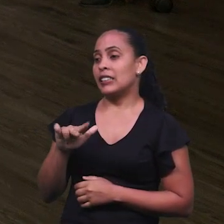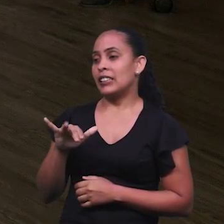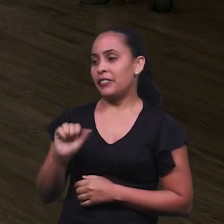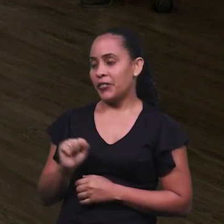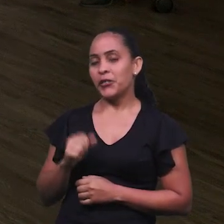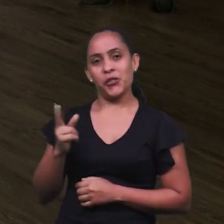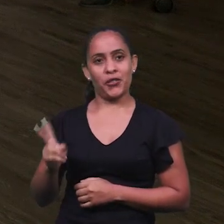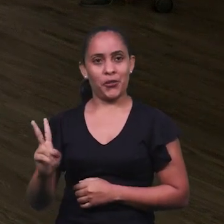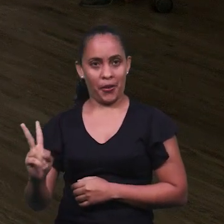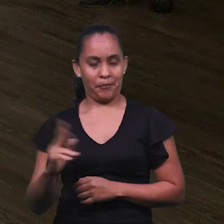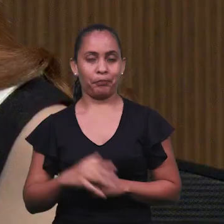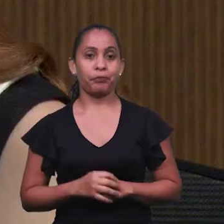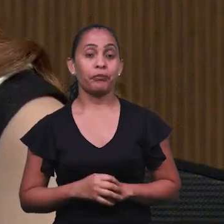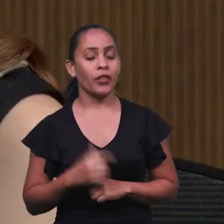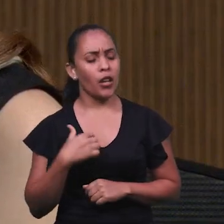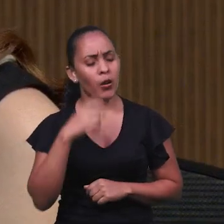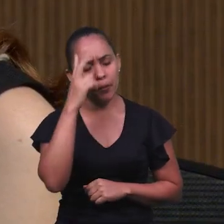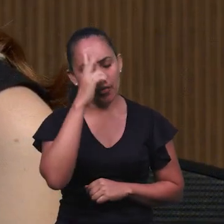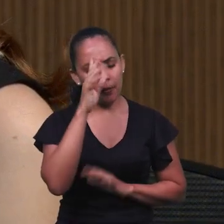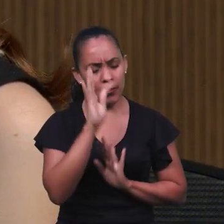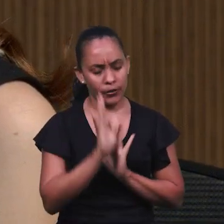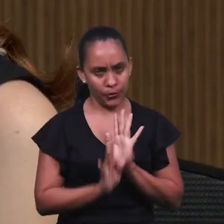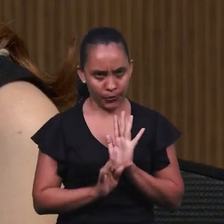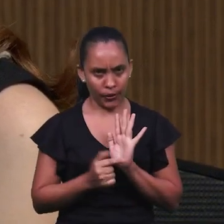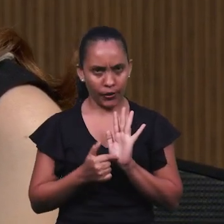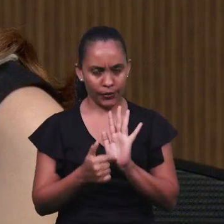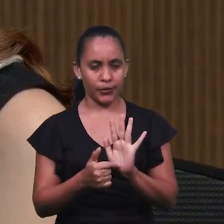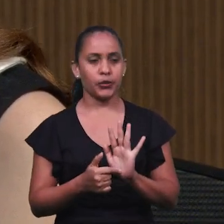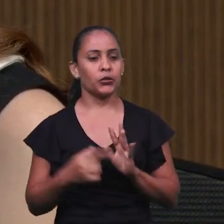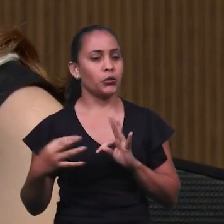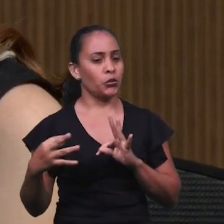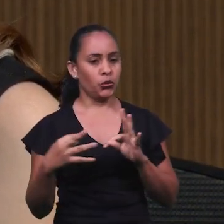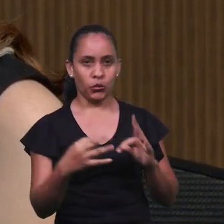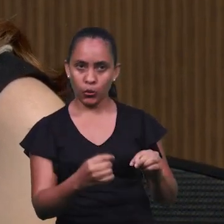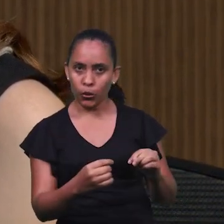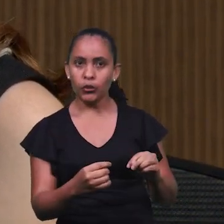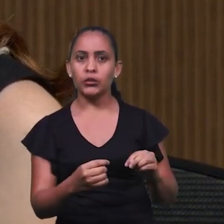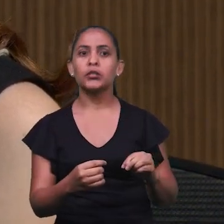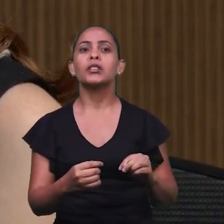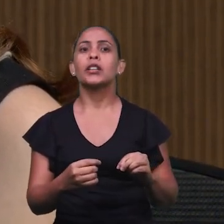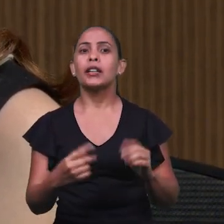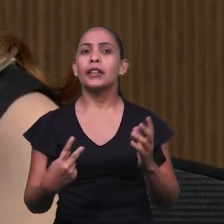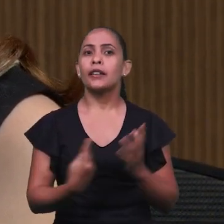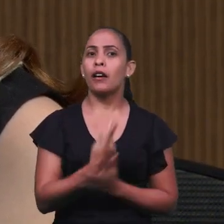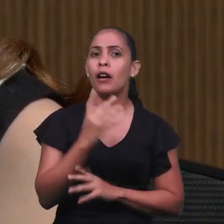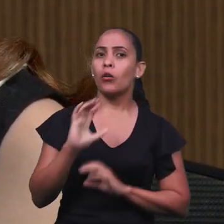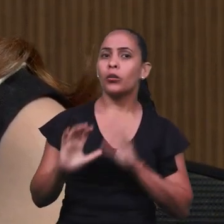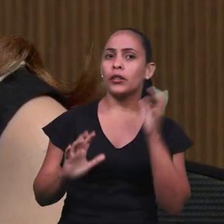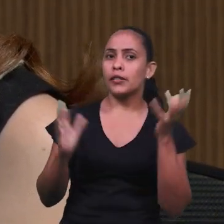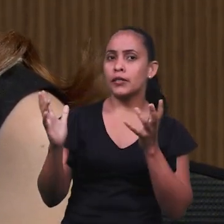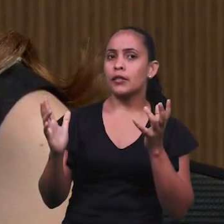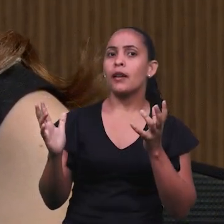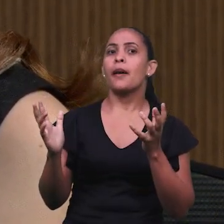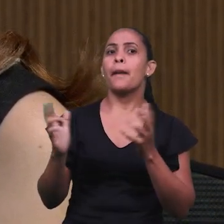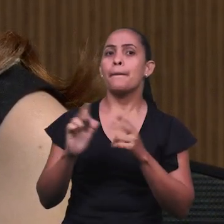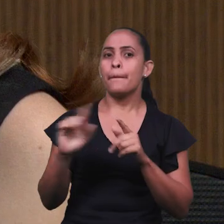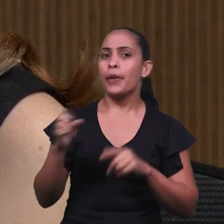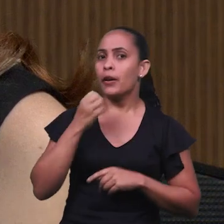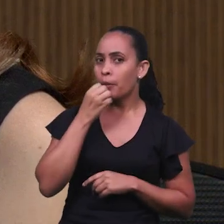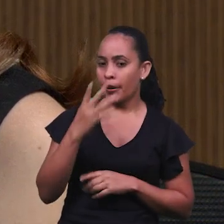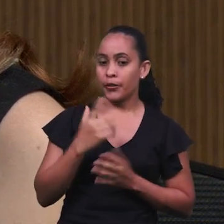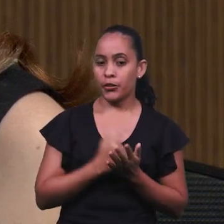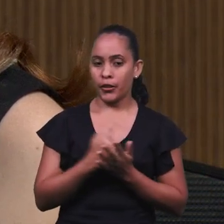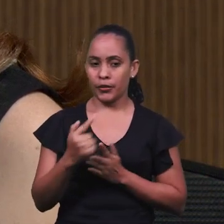continuar. Vamos, pastor Douglas, só me lembrei de um texto aqui, quando o senhor falou que todas as coisas contribuem para o bem, né?